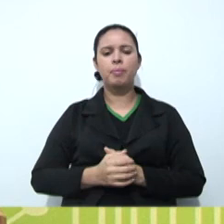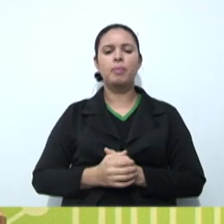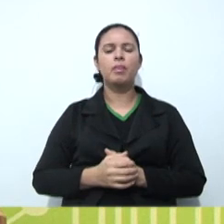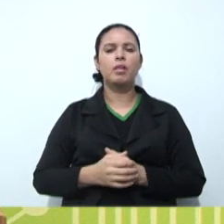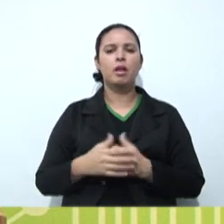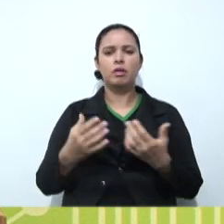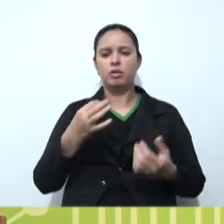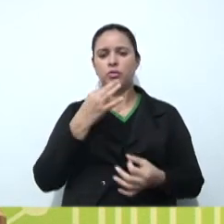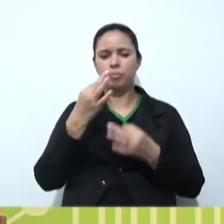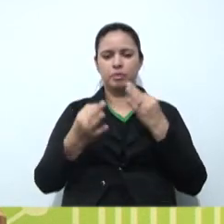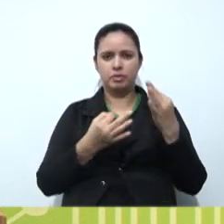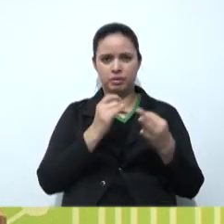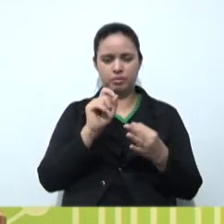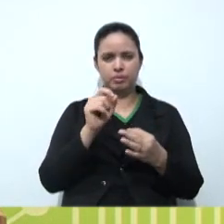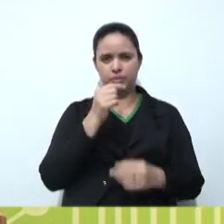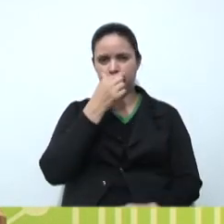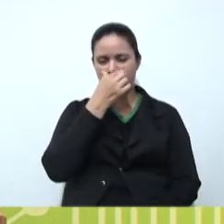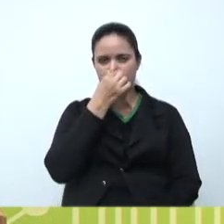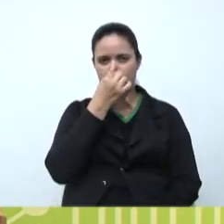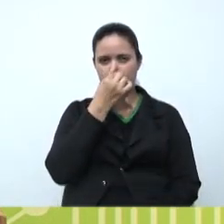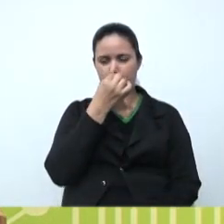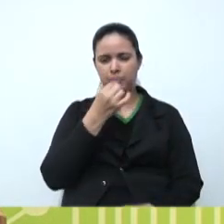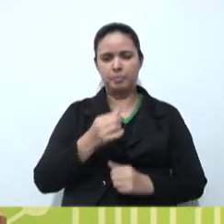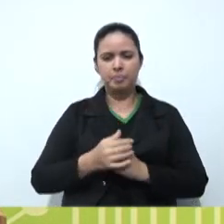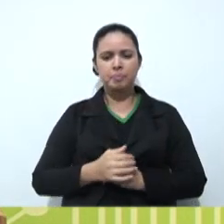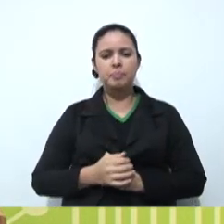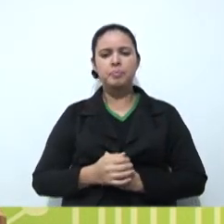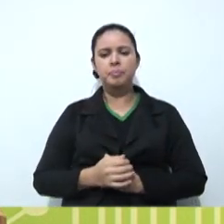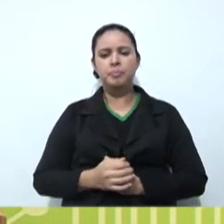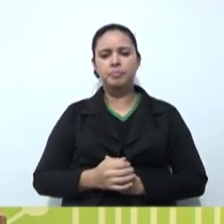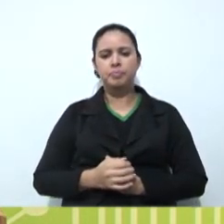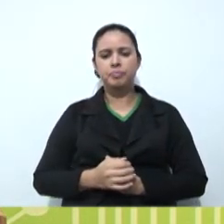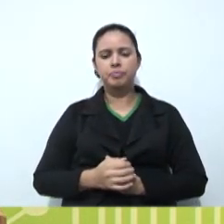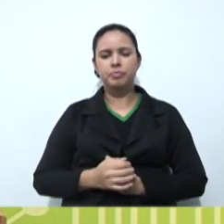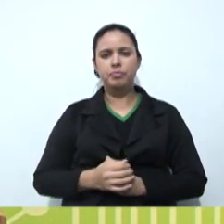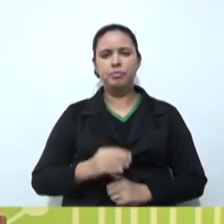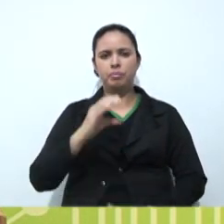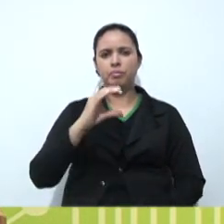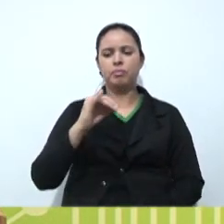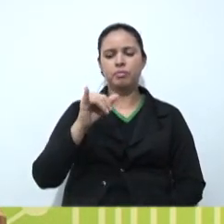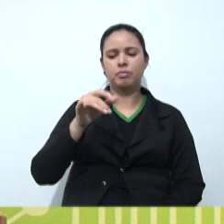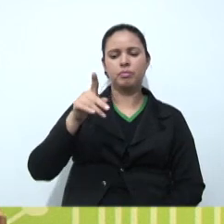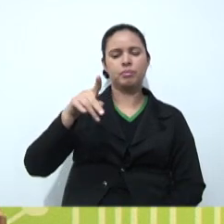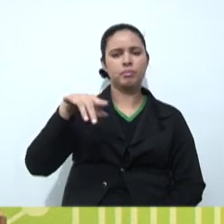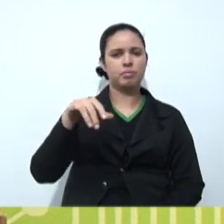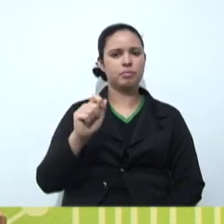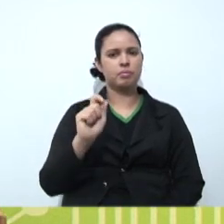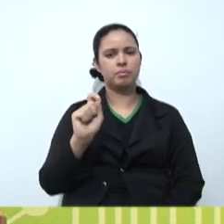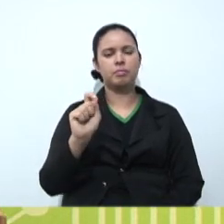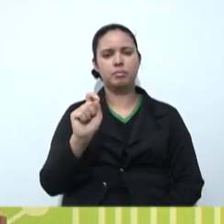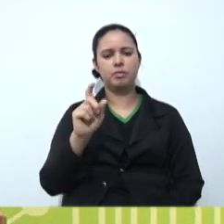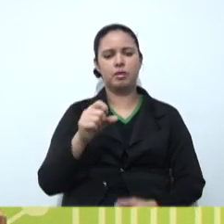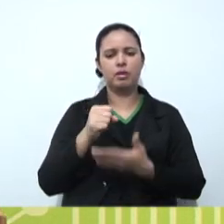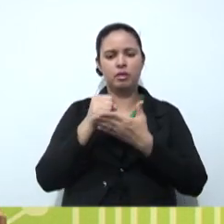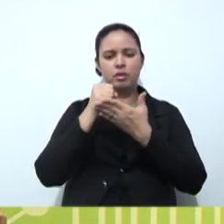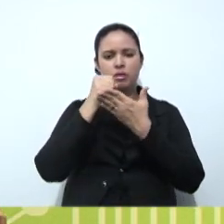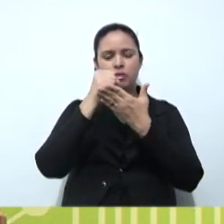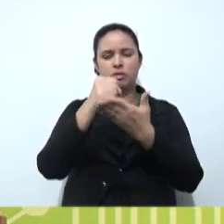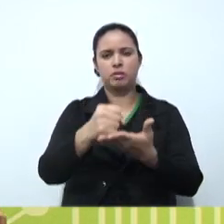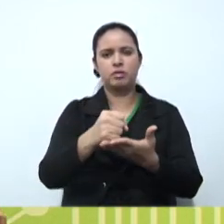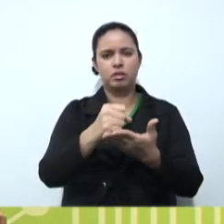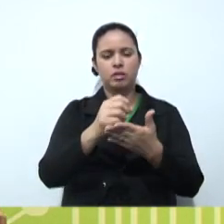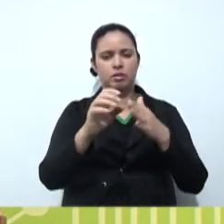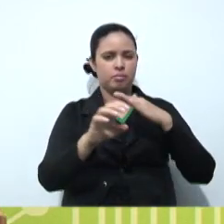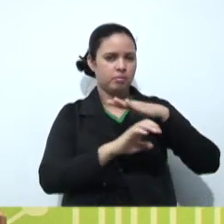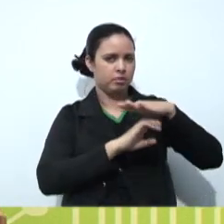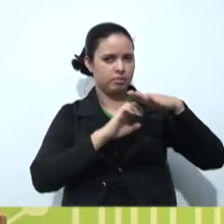comentar com você a seguinte situação. Olha só. A CIPA, ela serve, na verdade, para ser um ente entre a